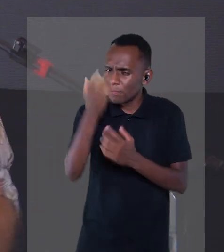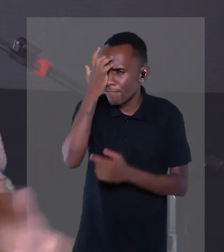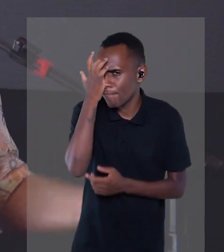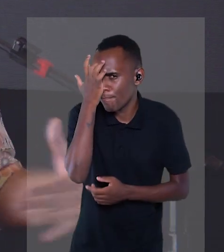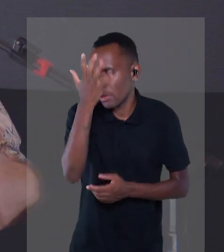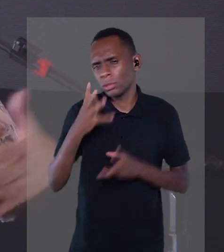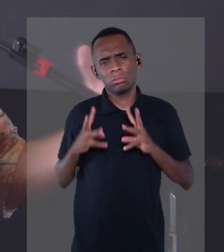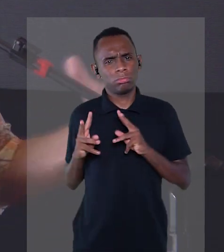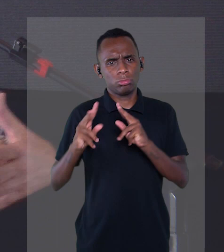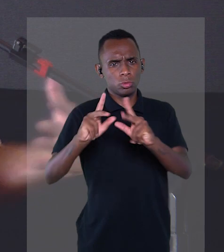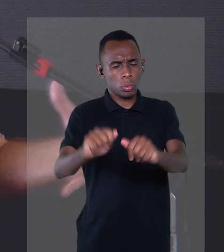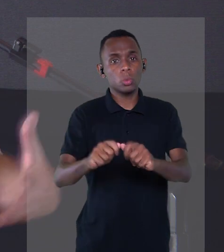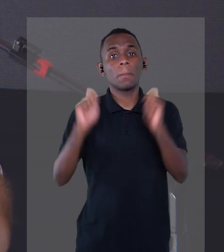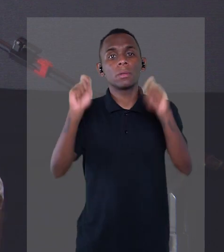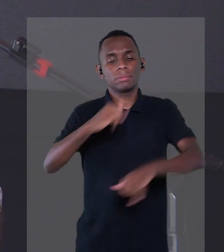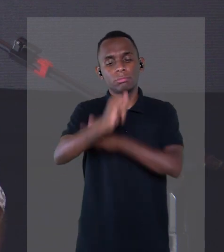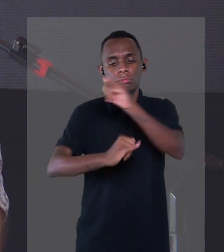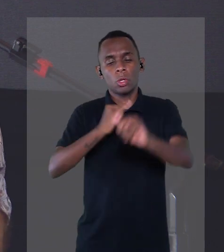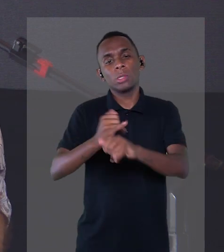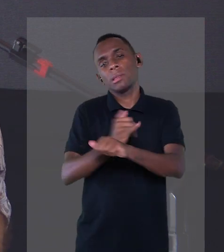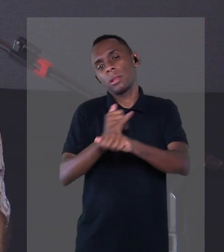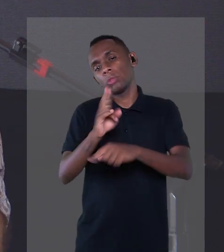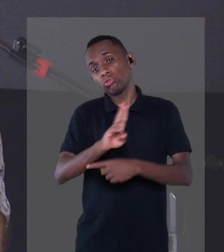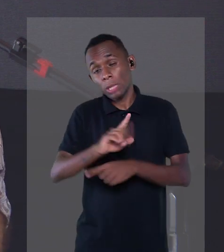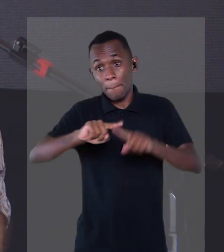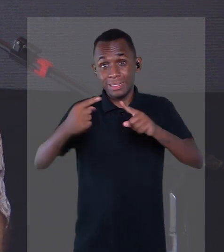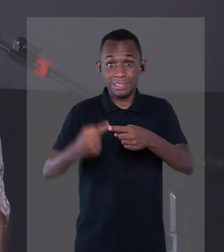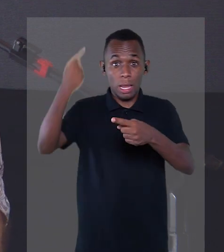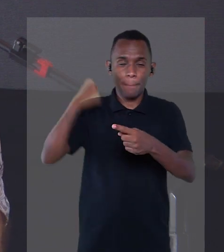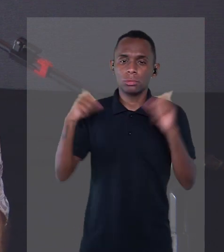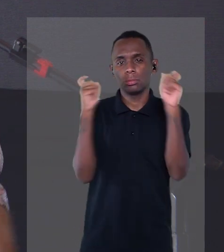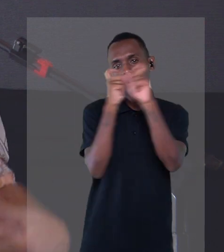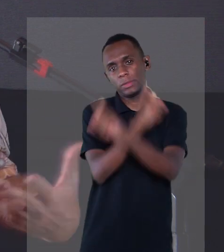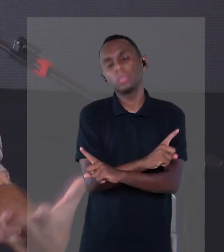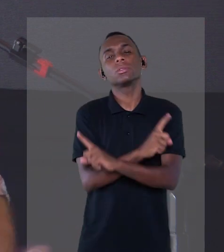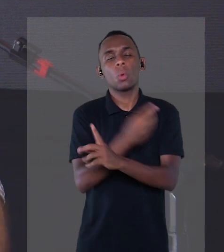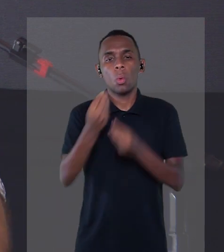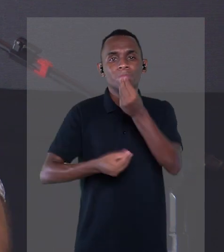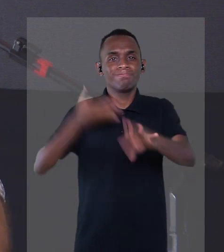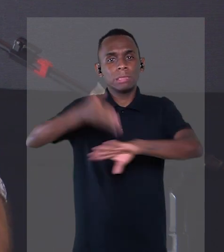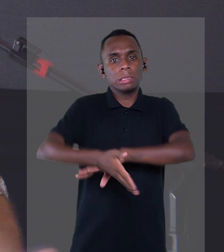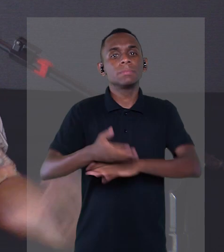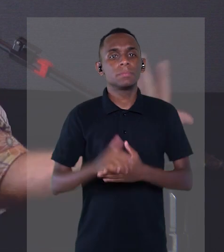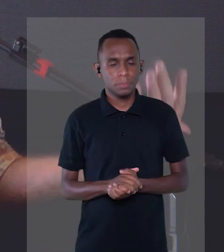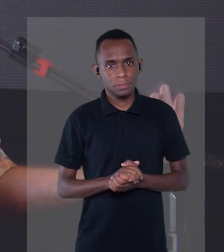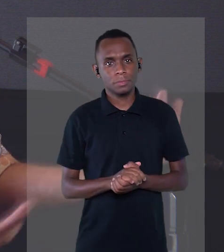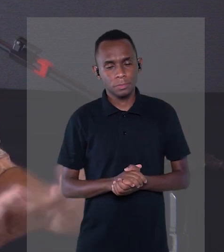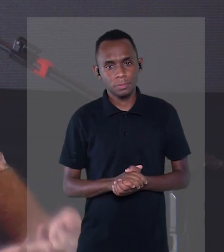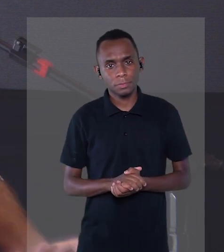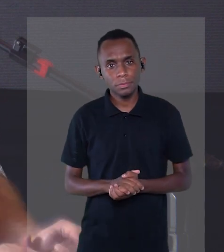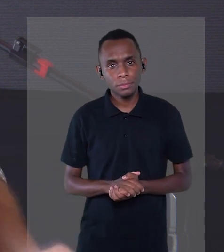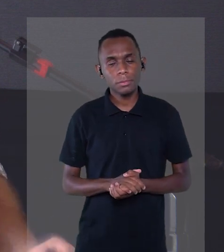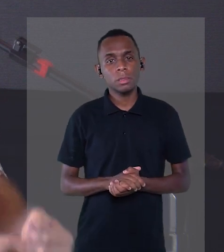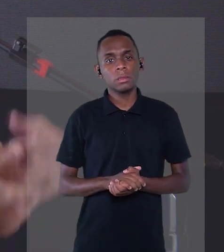né? Tudo, né? Com a internet, né? Mas naquela época era muito difícil os acessos. Então, saí de Aracaju